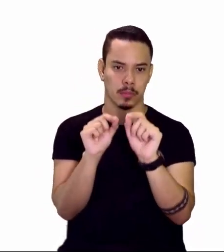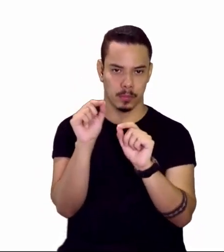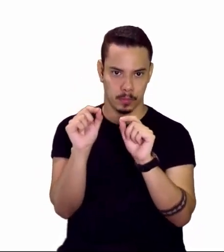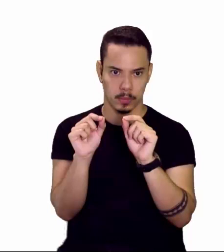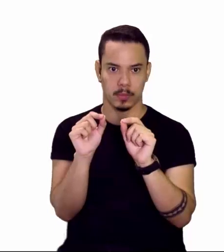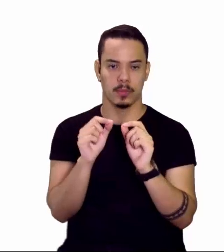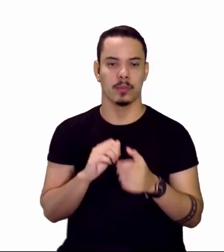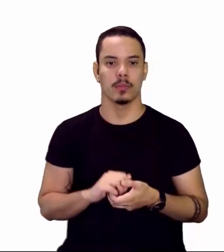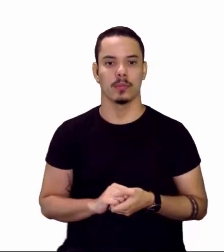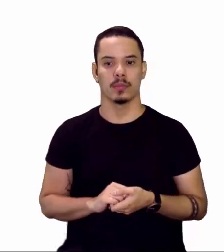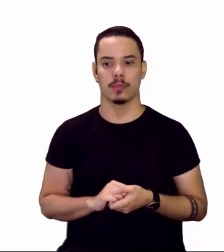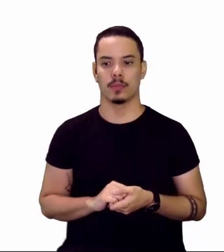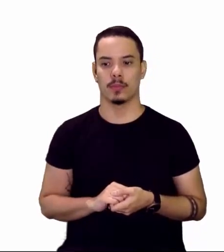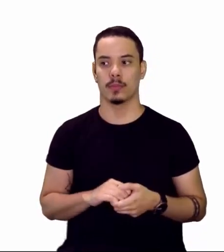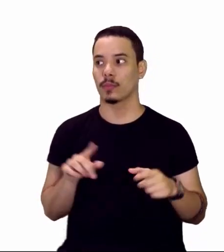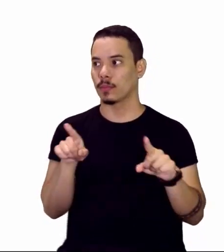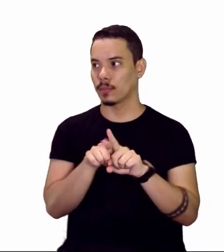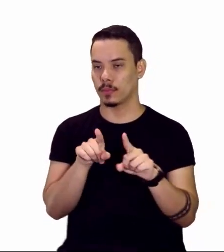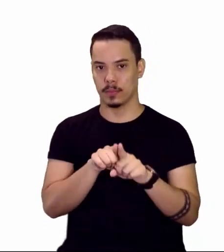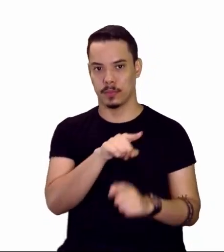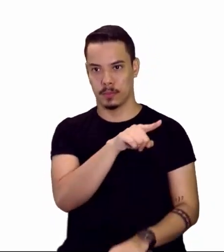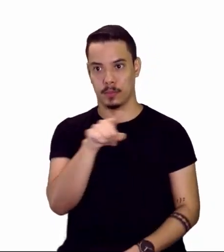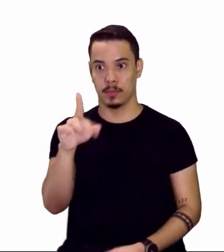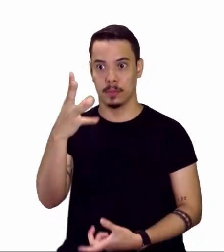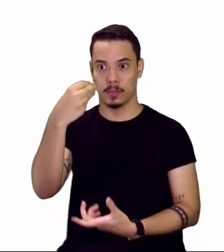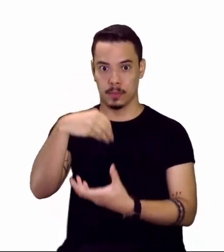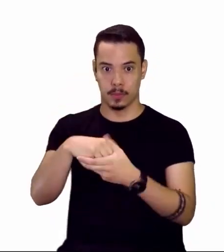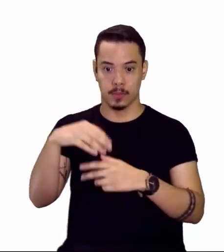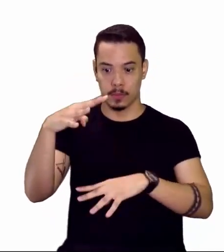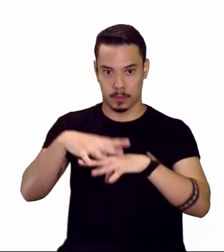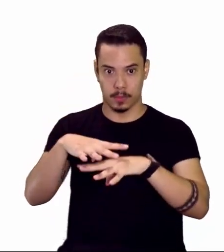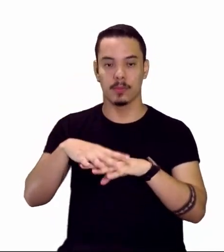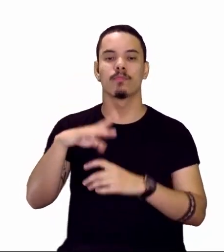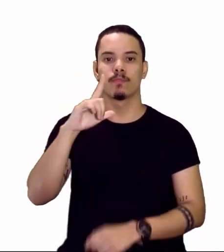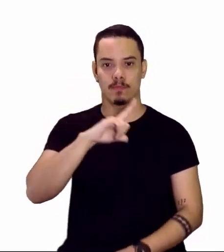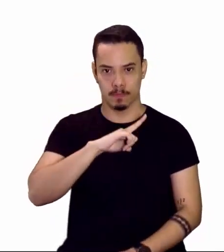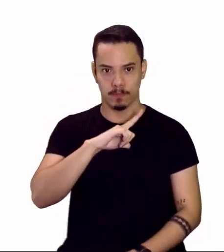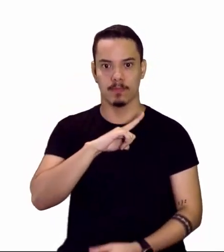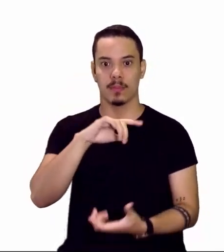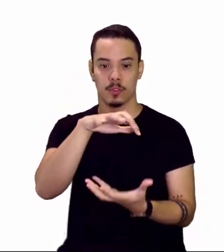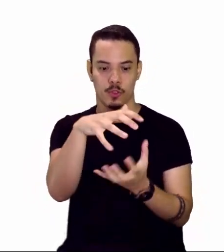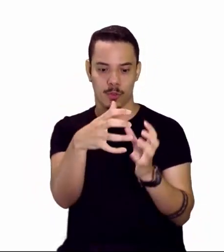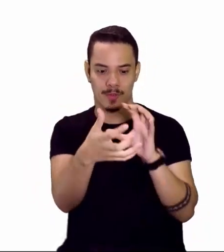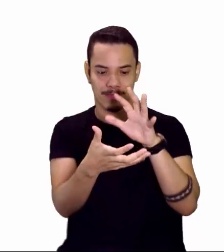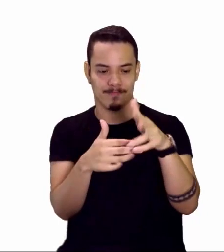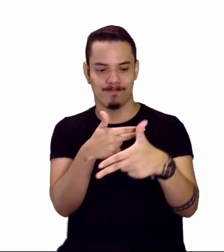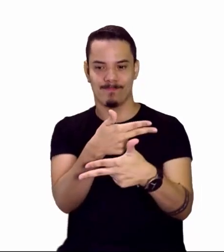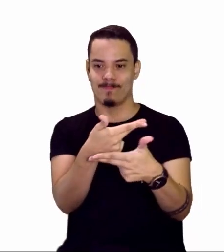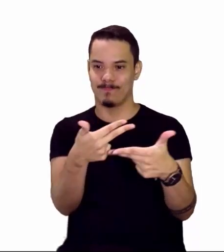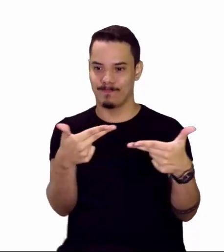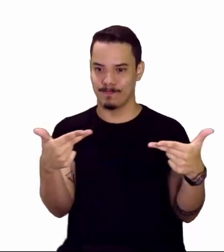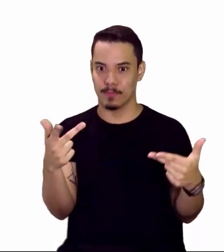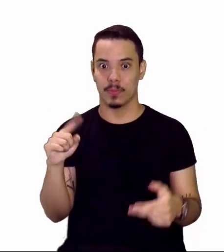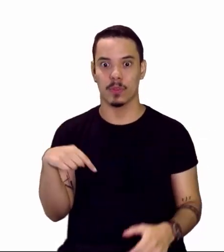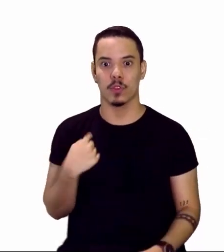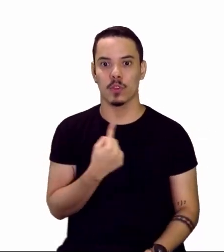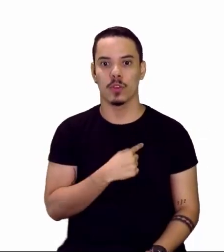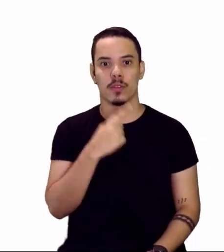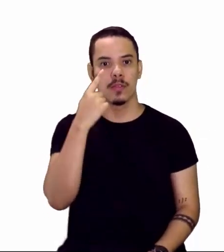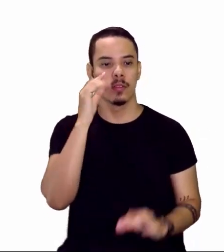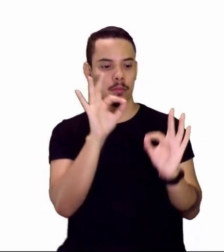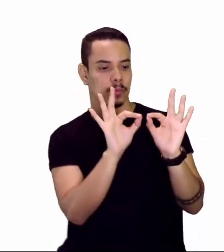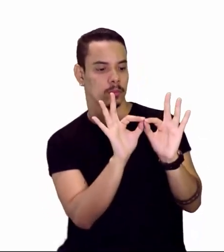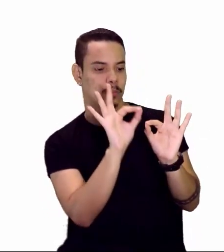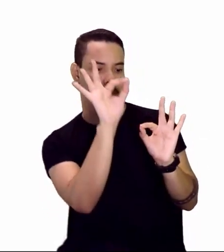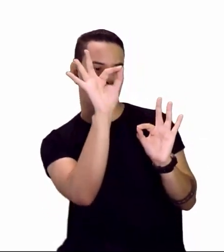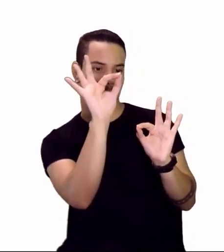aluno, é que também, vocês viram na matemática, nós temos a geometria, onde nós observamos os ângulos que